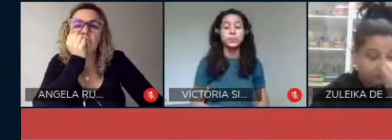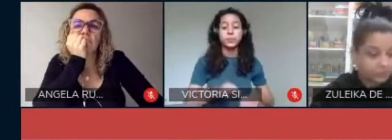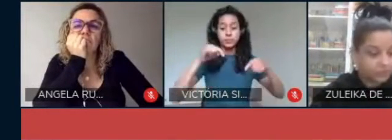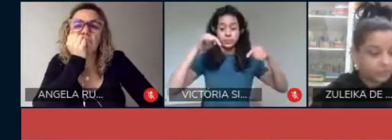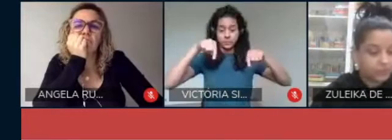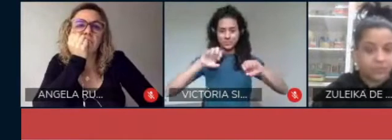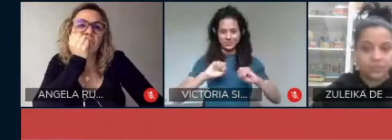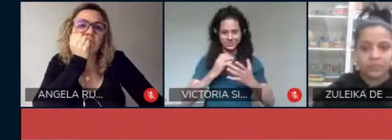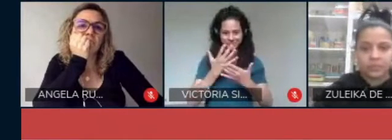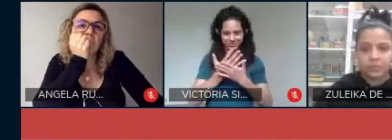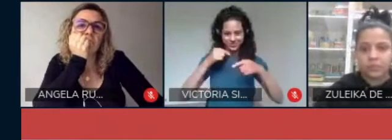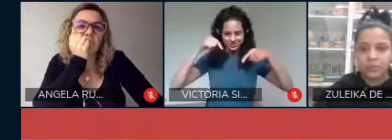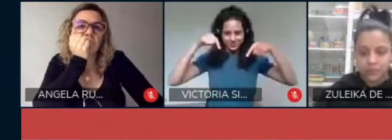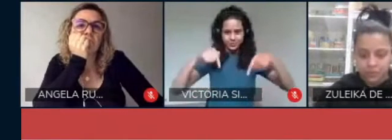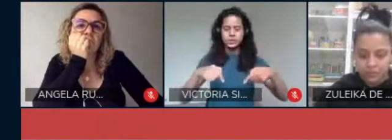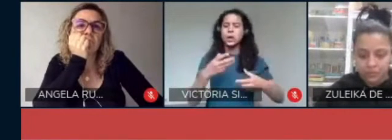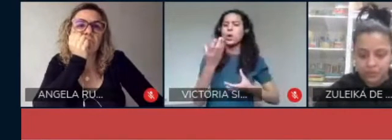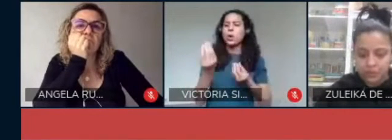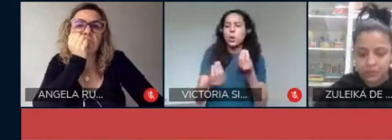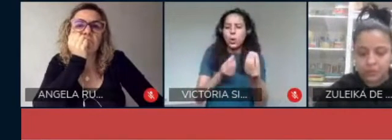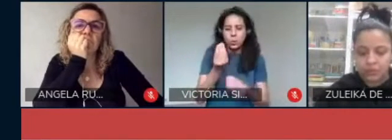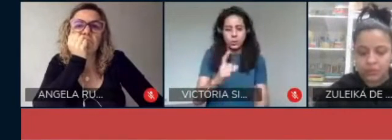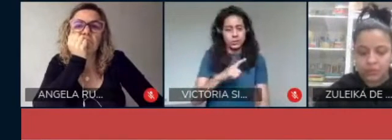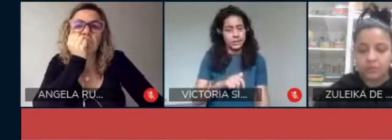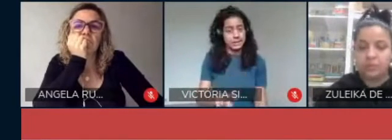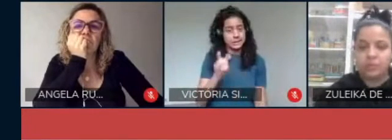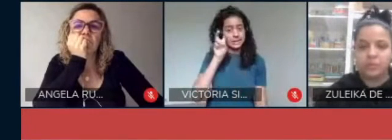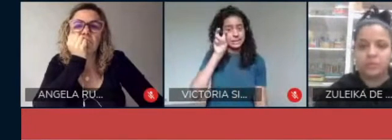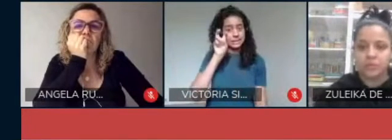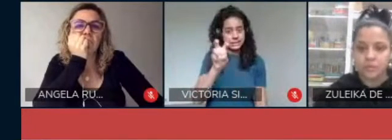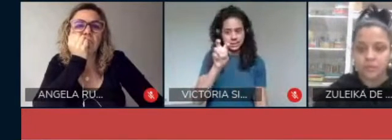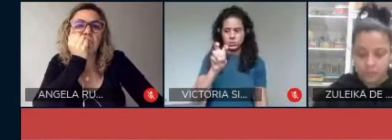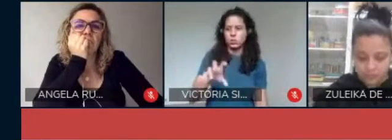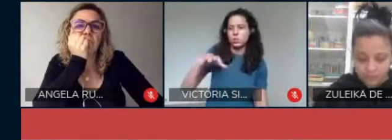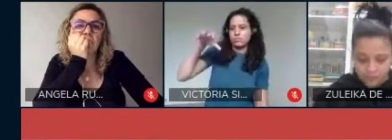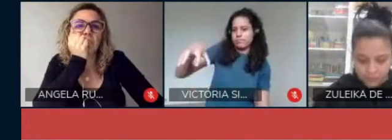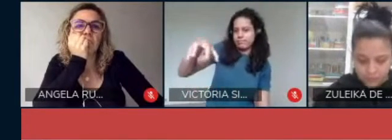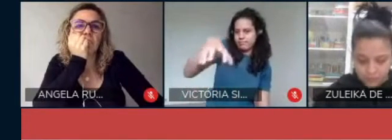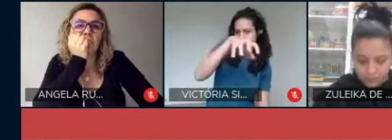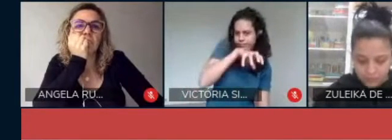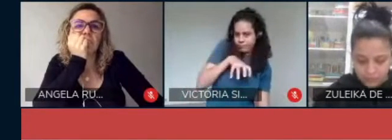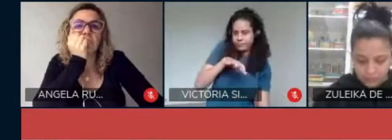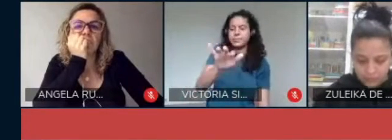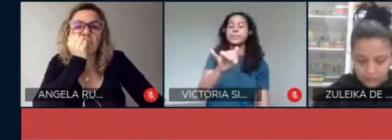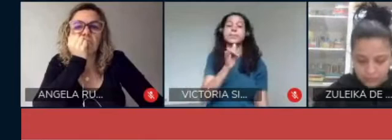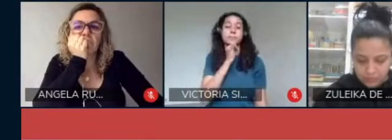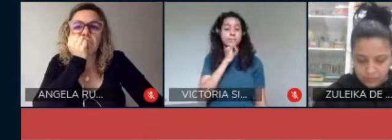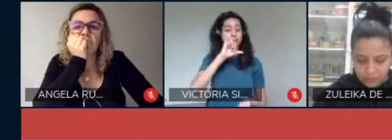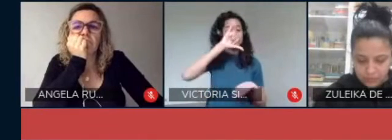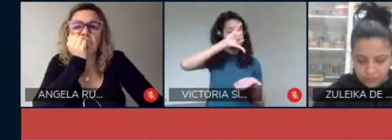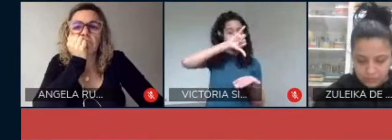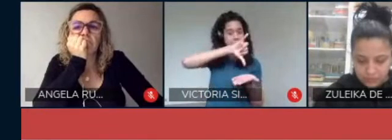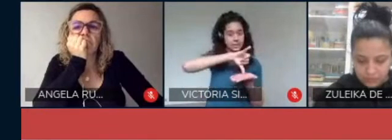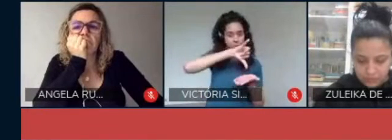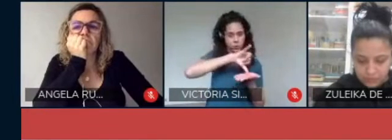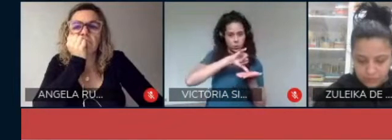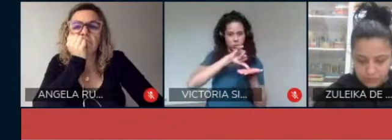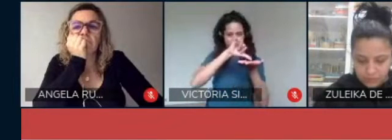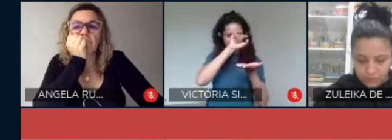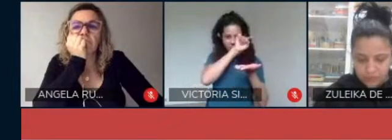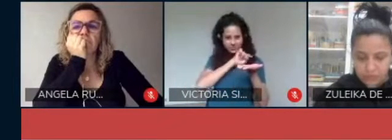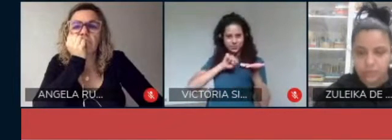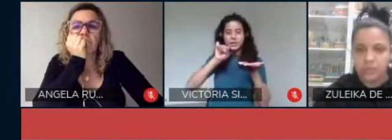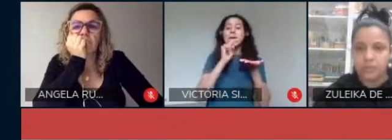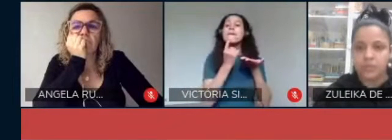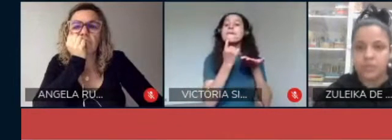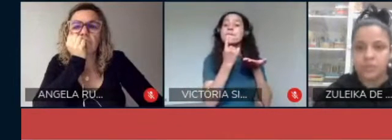elas são distribuídas em 5 campi, né? Nós temos no centro, daí as 3 em vermelhinho aqui são as que são